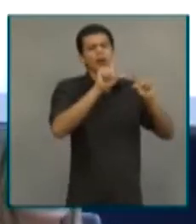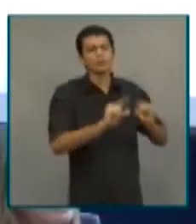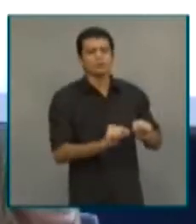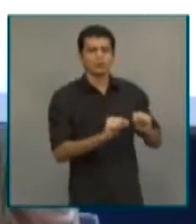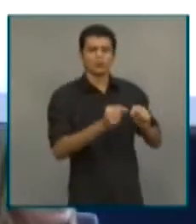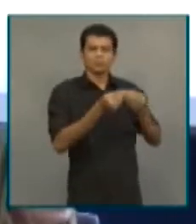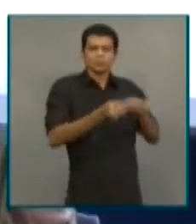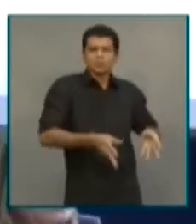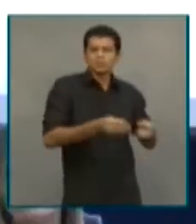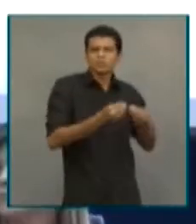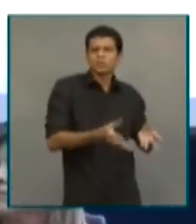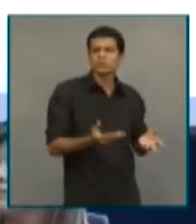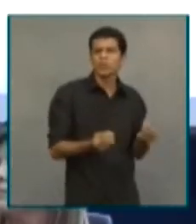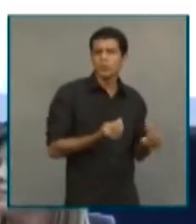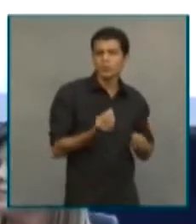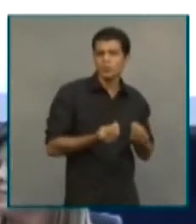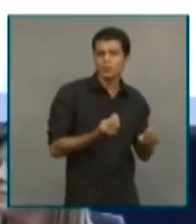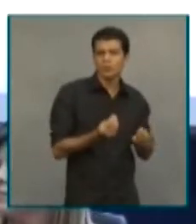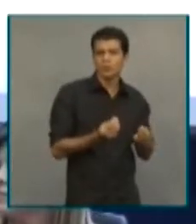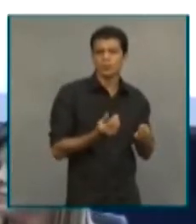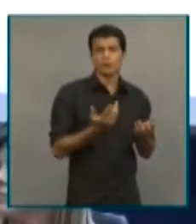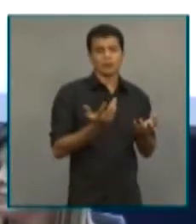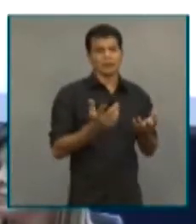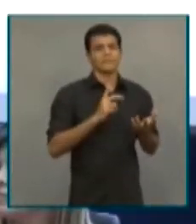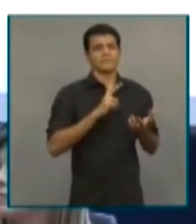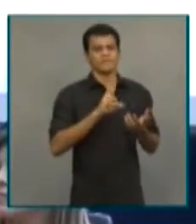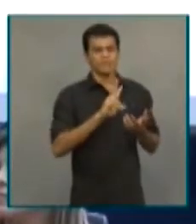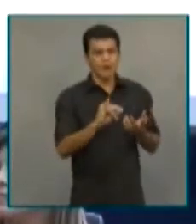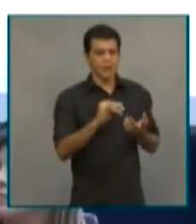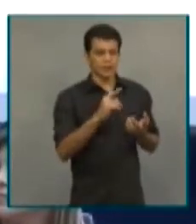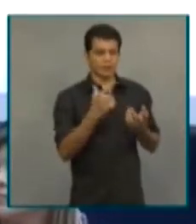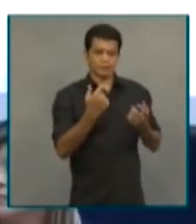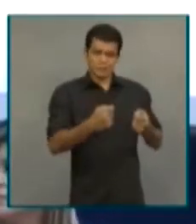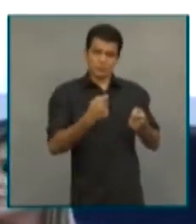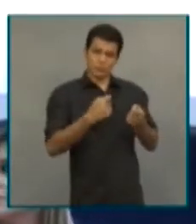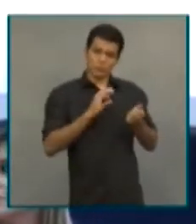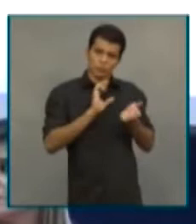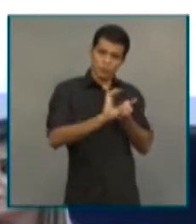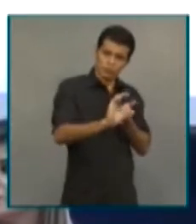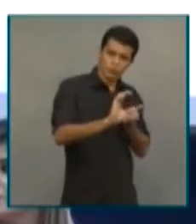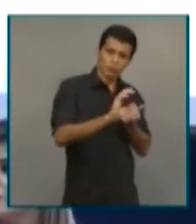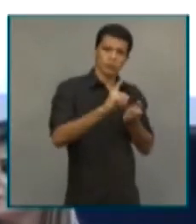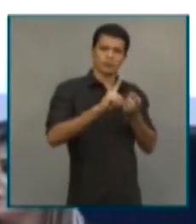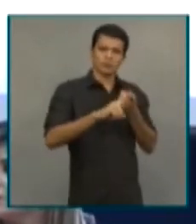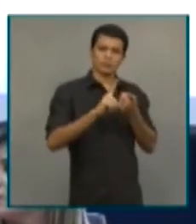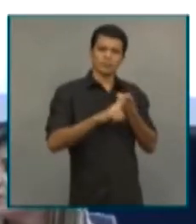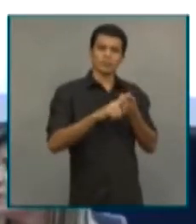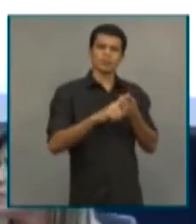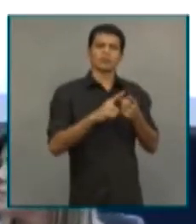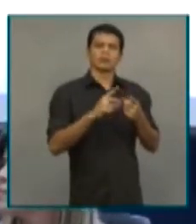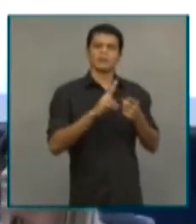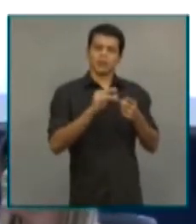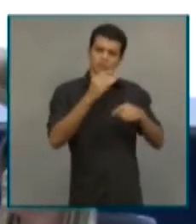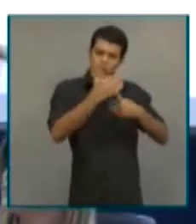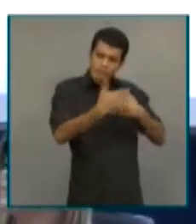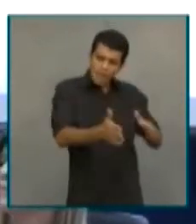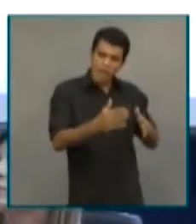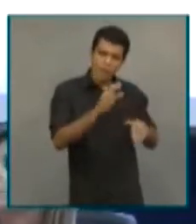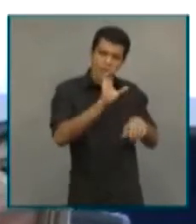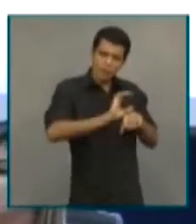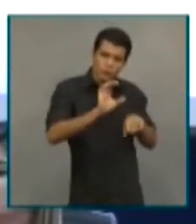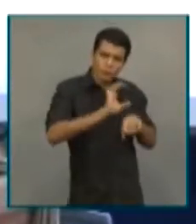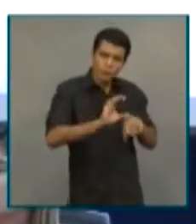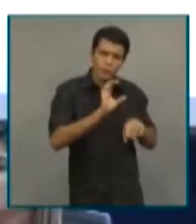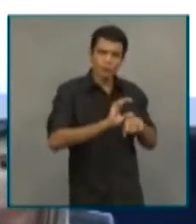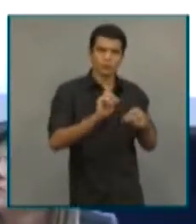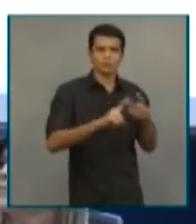anuidade, através do sistema da anuidade bumerangue, em que o jovem advogado vai ter sala de coworking, ele vai receber o seu